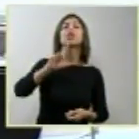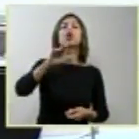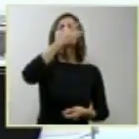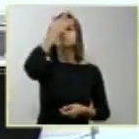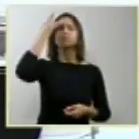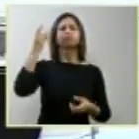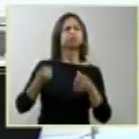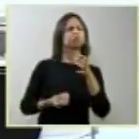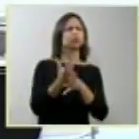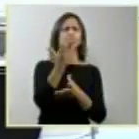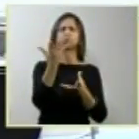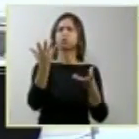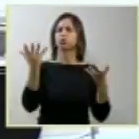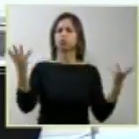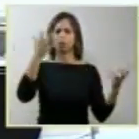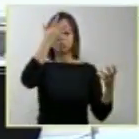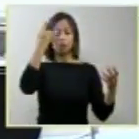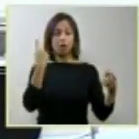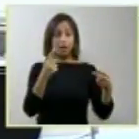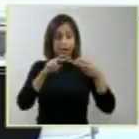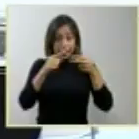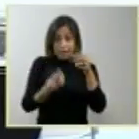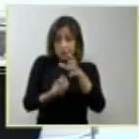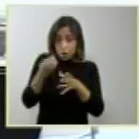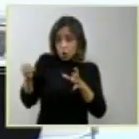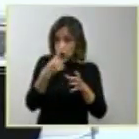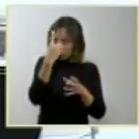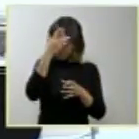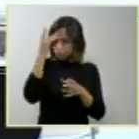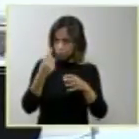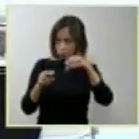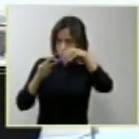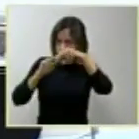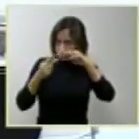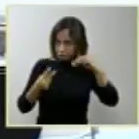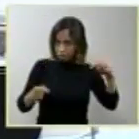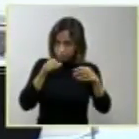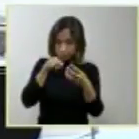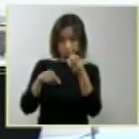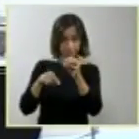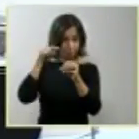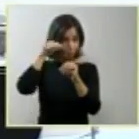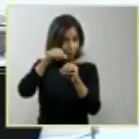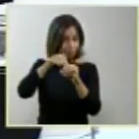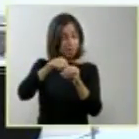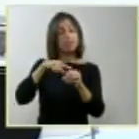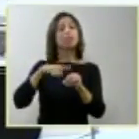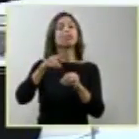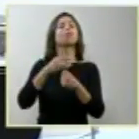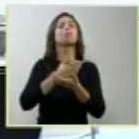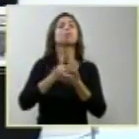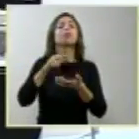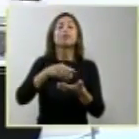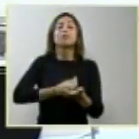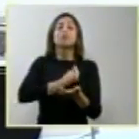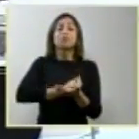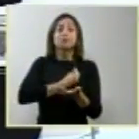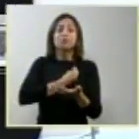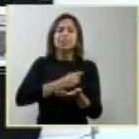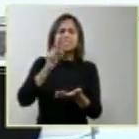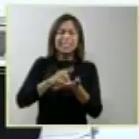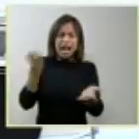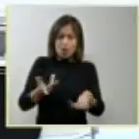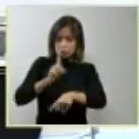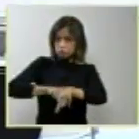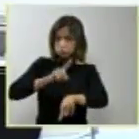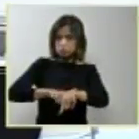maravilhosa. Então, ali, nós entendemos, sim, o princípio. A vida tem esse princípio exato. Ali, sim, exato,